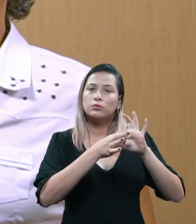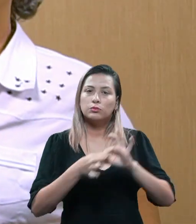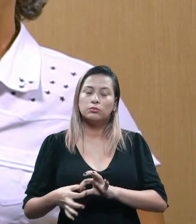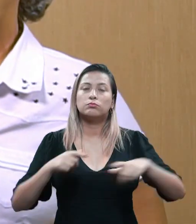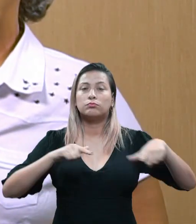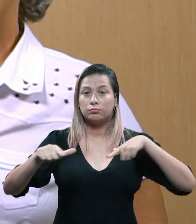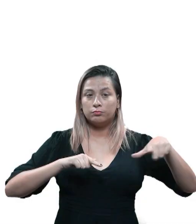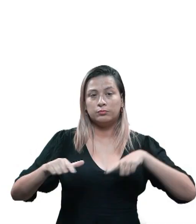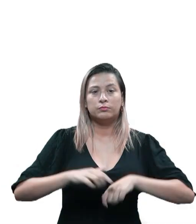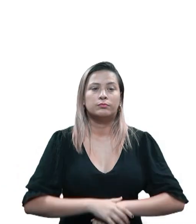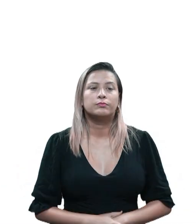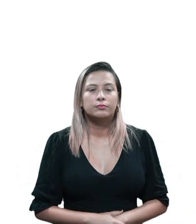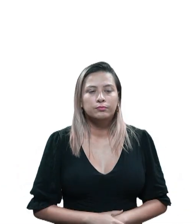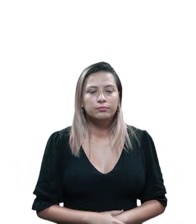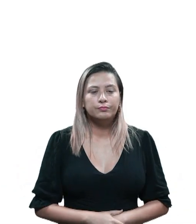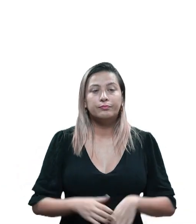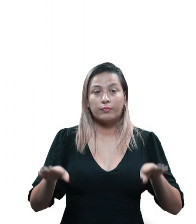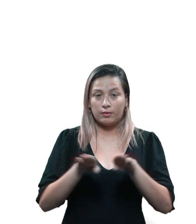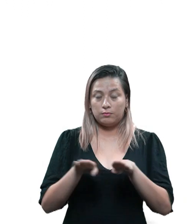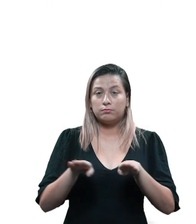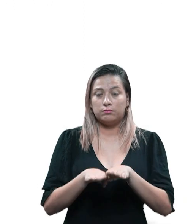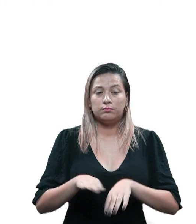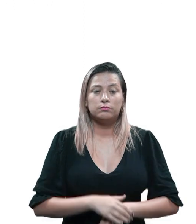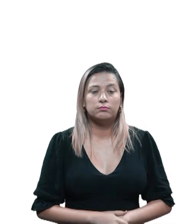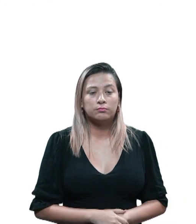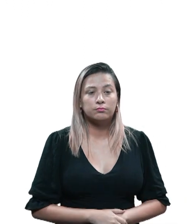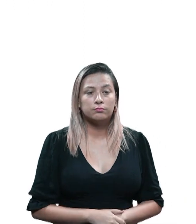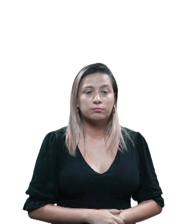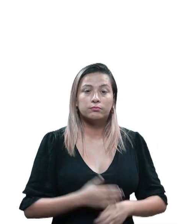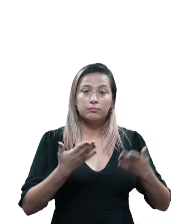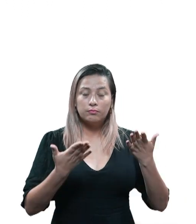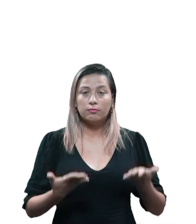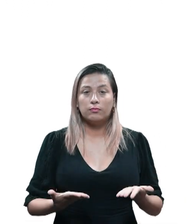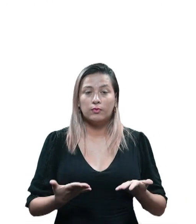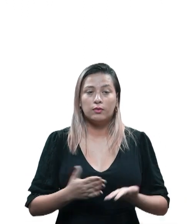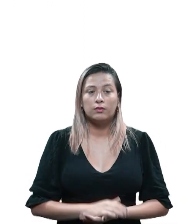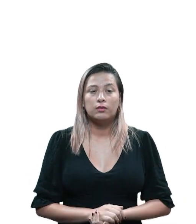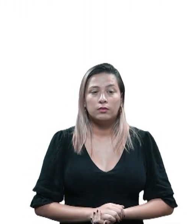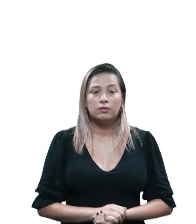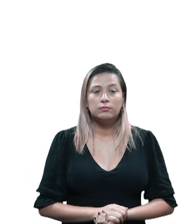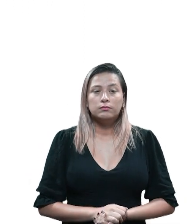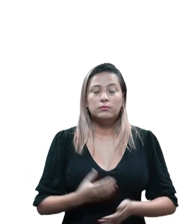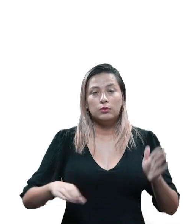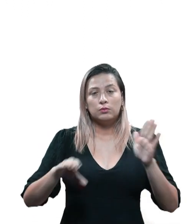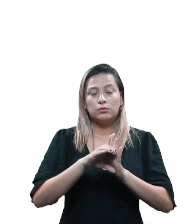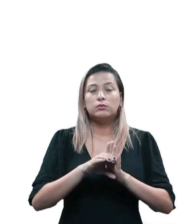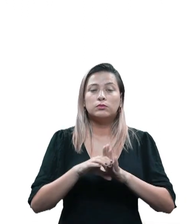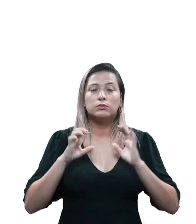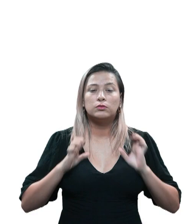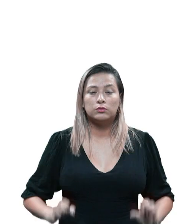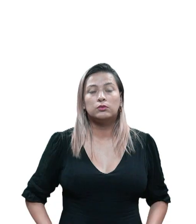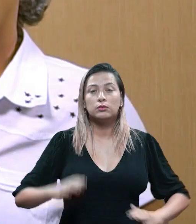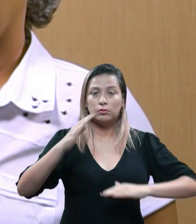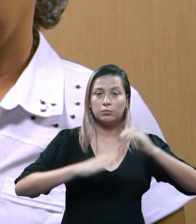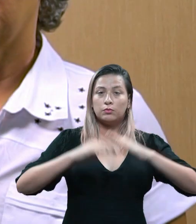trabalho. E nós também podemos ver na biblioteca o Código de Ética do profissional